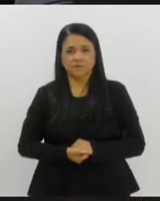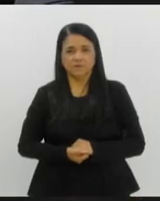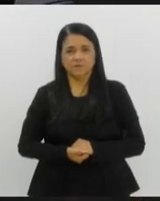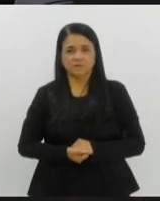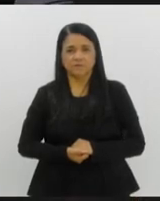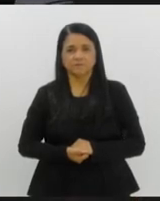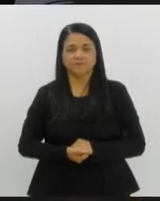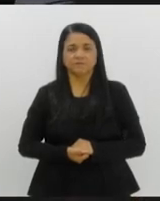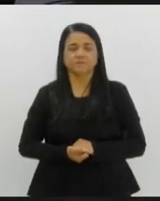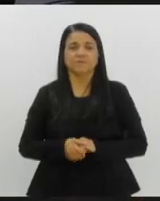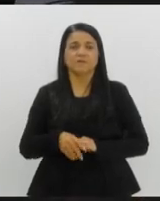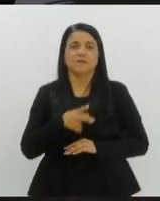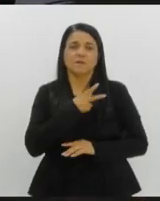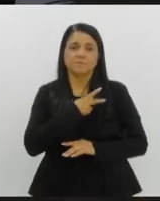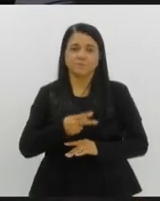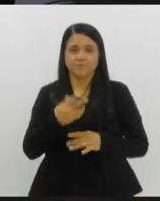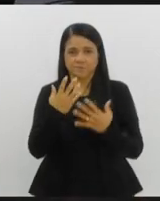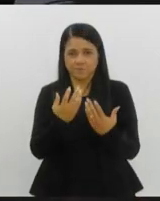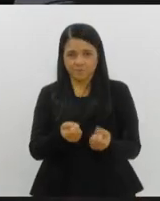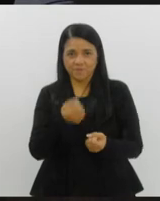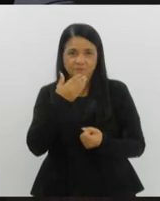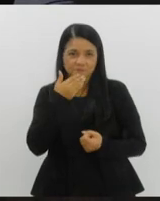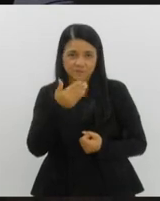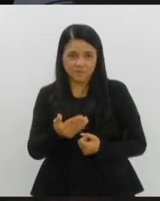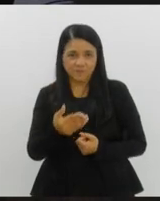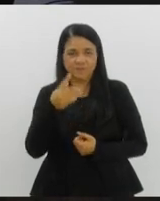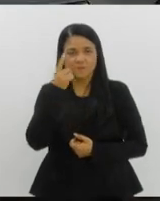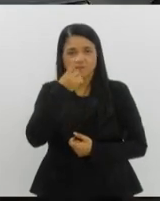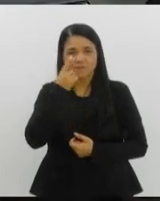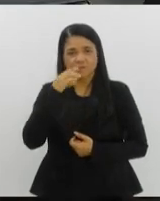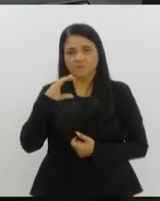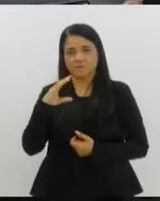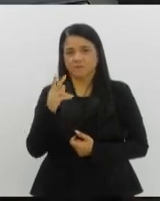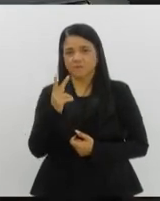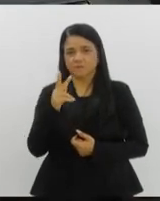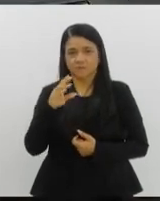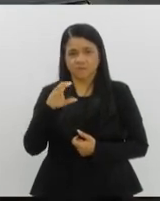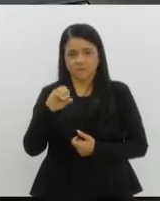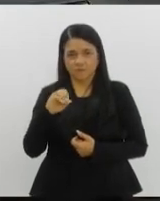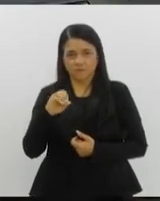A presidência defere o pedido de Vossa Excelência, deputado Chico Machado.